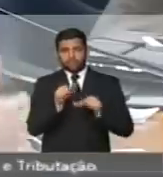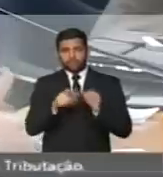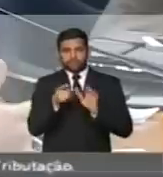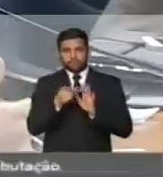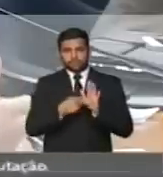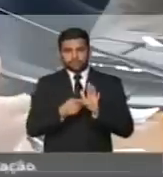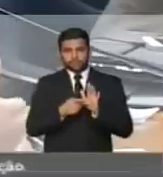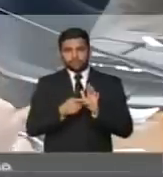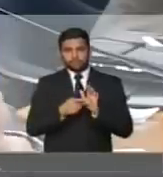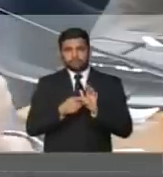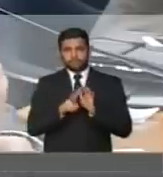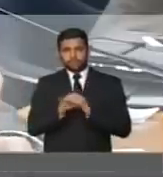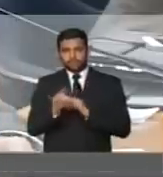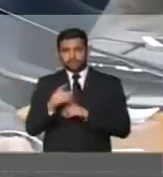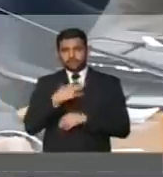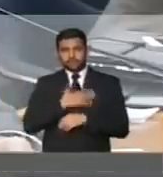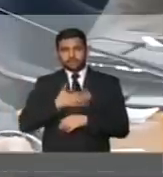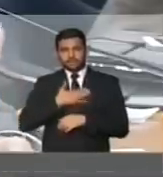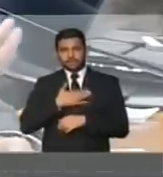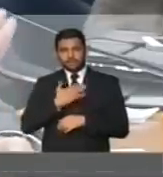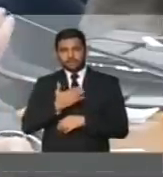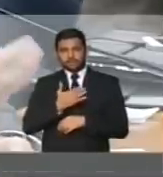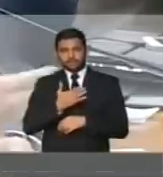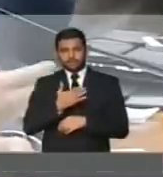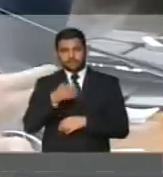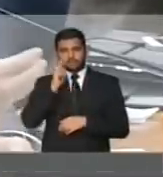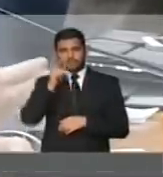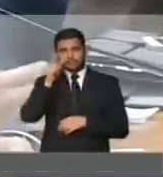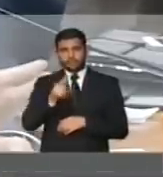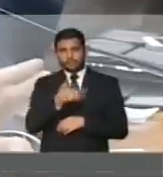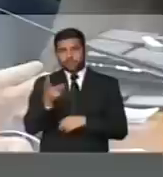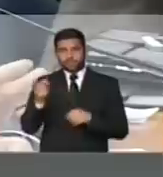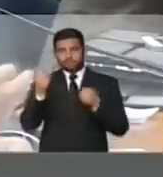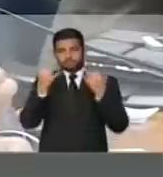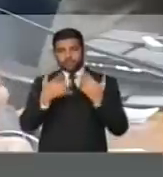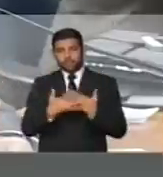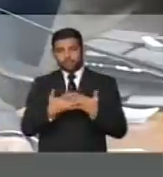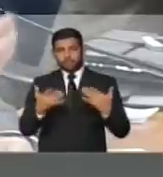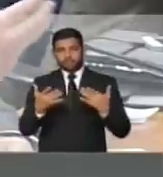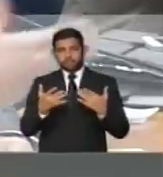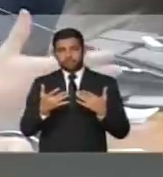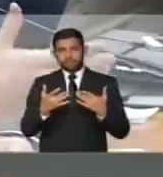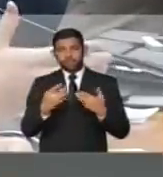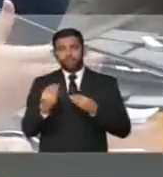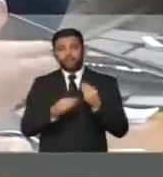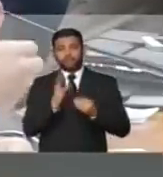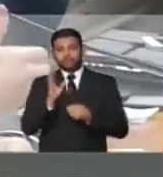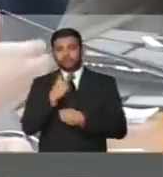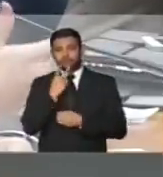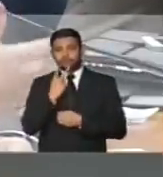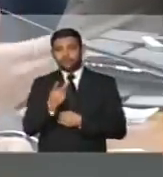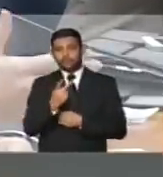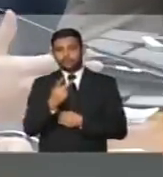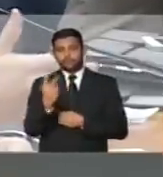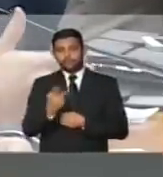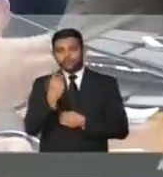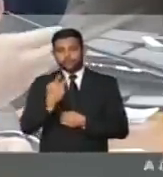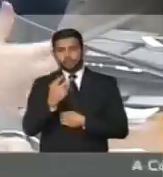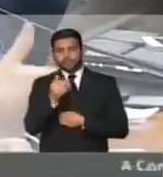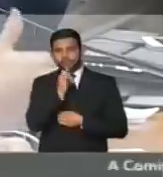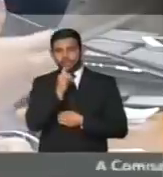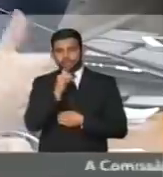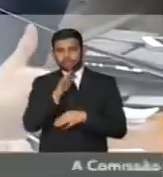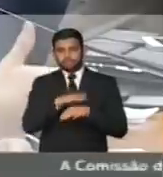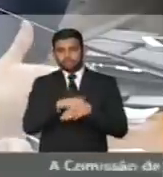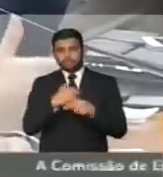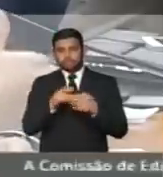projeto viável. Eu gostaria de que Vossa Senhoria esclarecesse que, como já mencionou, que o custo de energia é extremamente